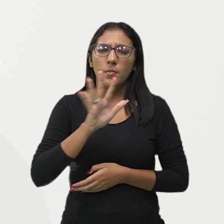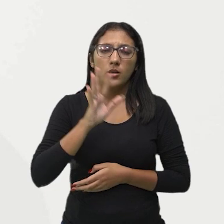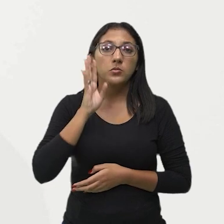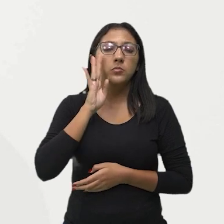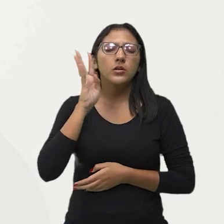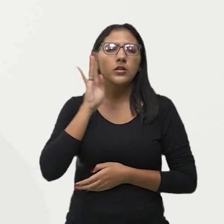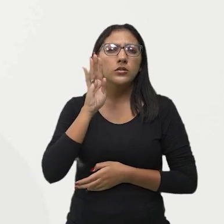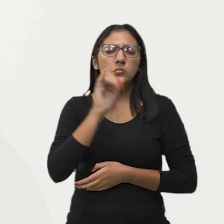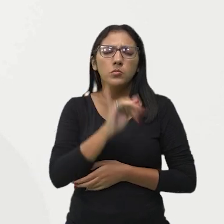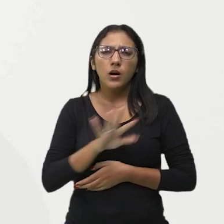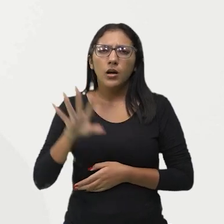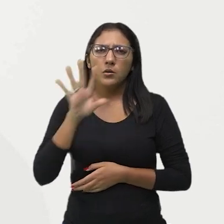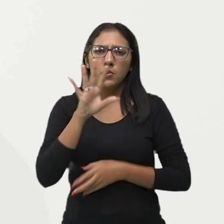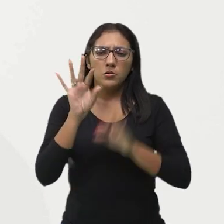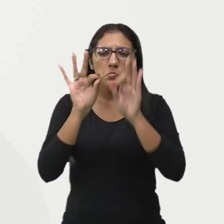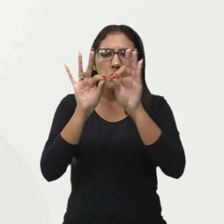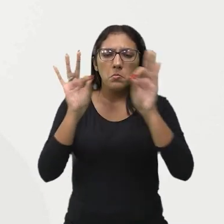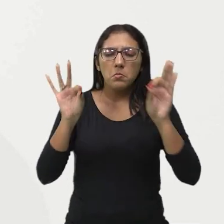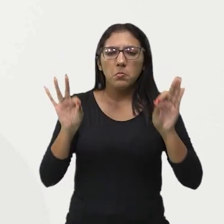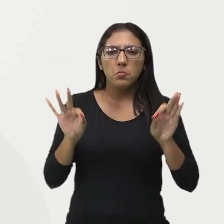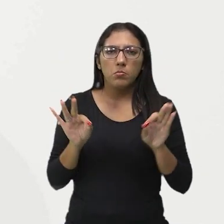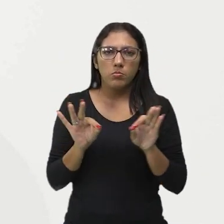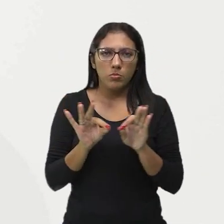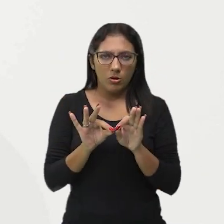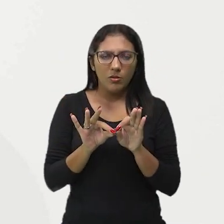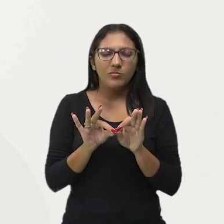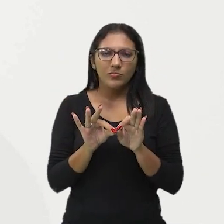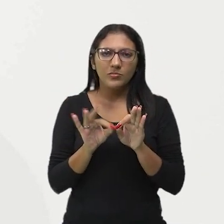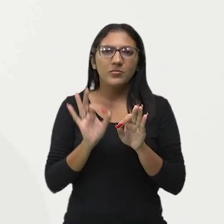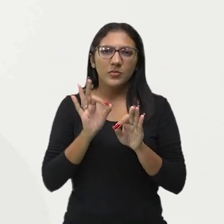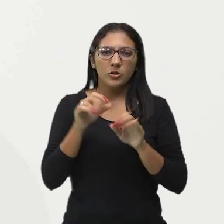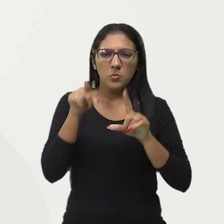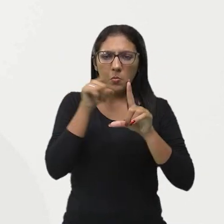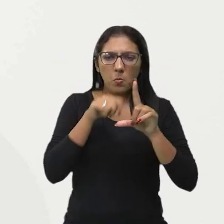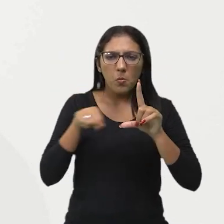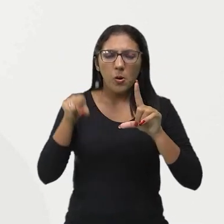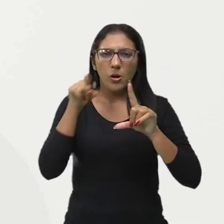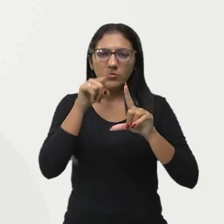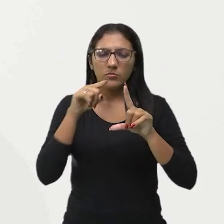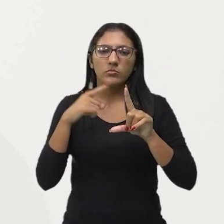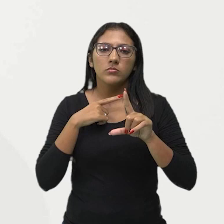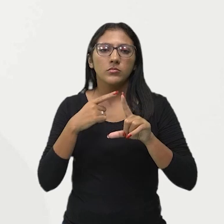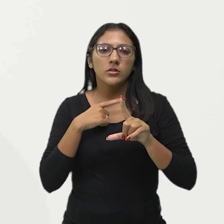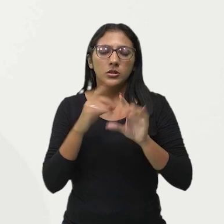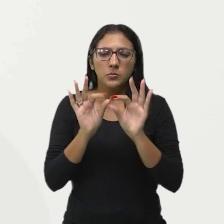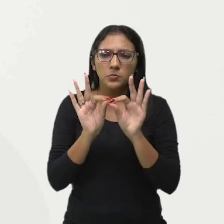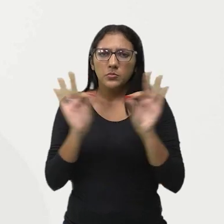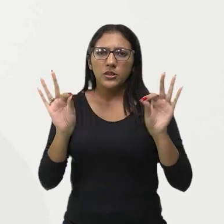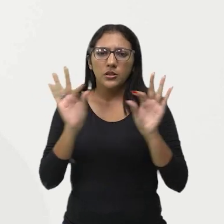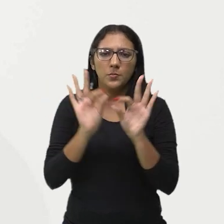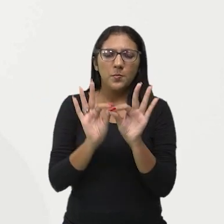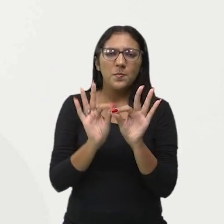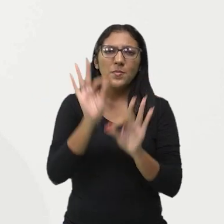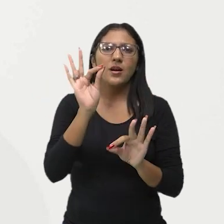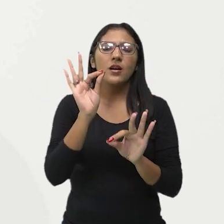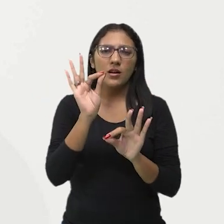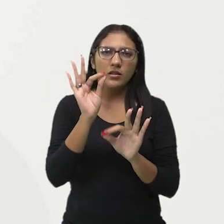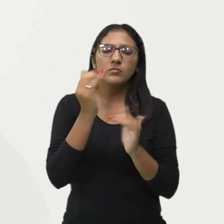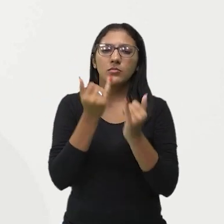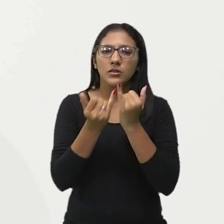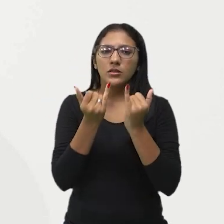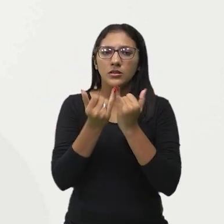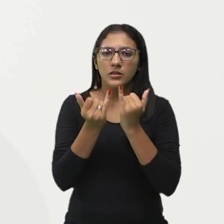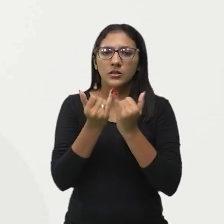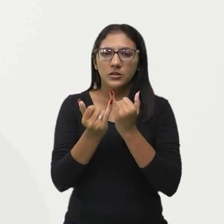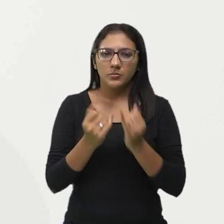localizados à mesma distância r. Daqui a pouco a gente vai entender melhor por que essa distância r aqui, tá? A distância r de um